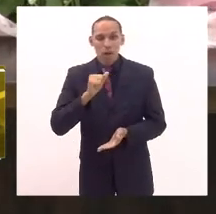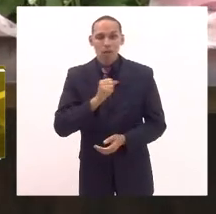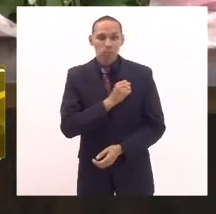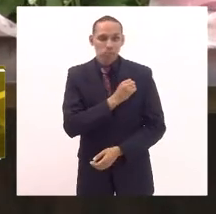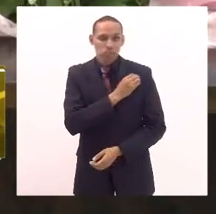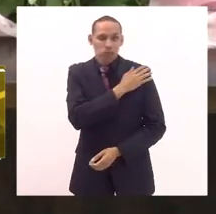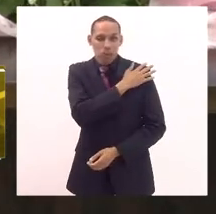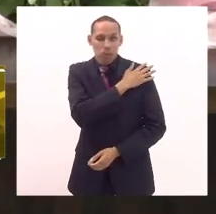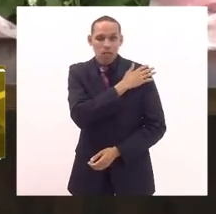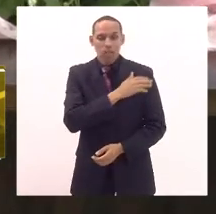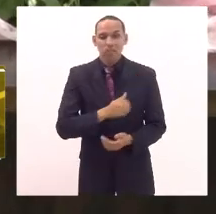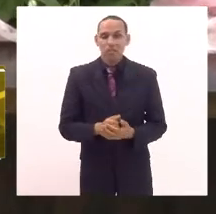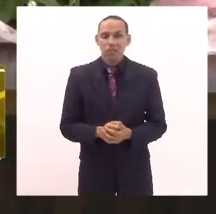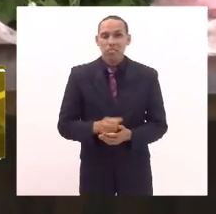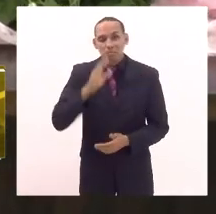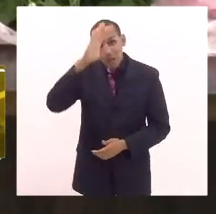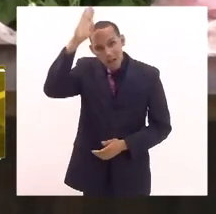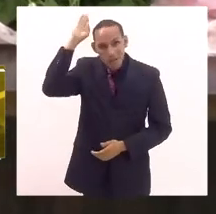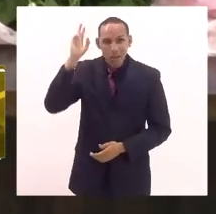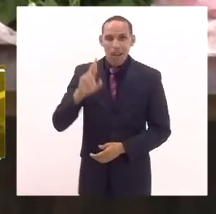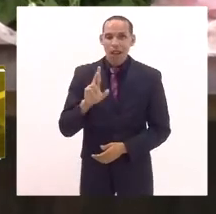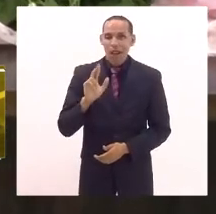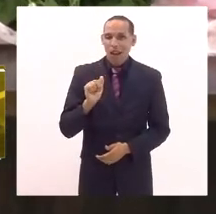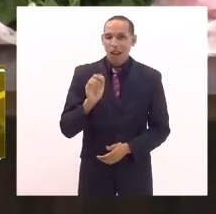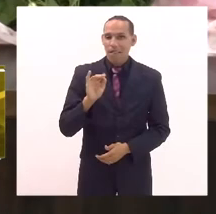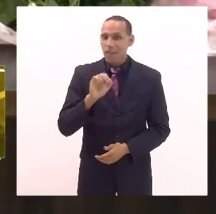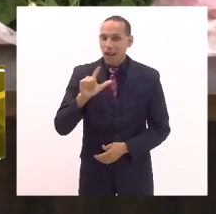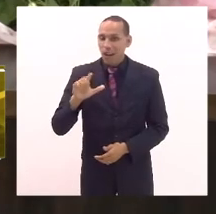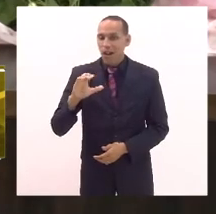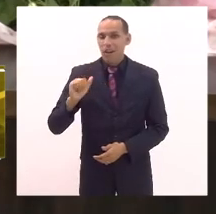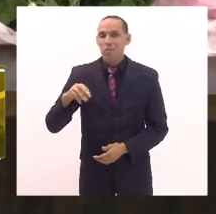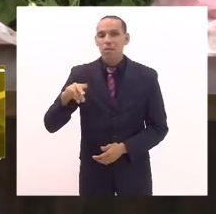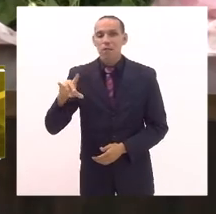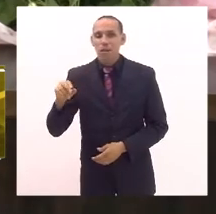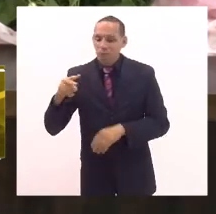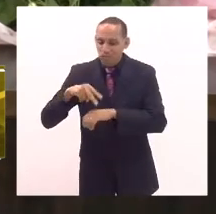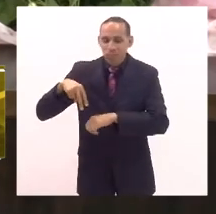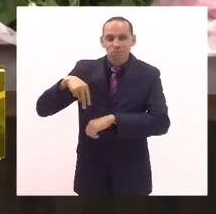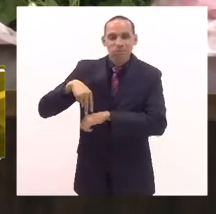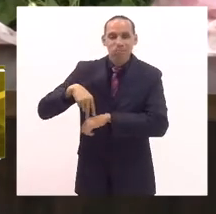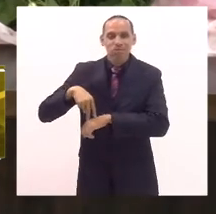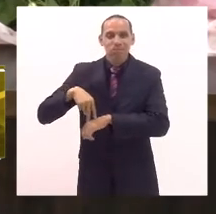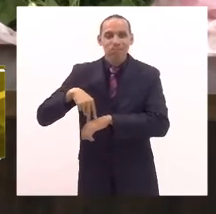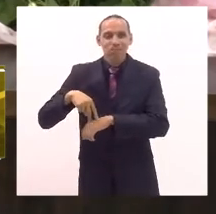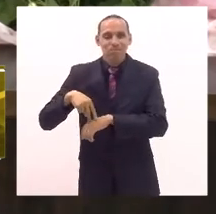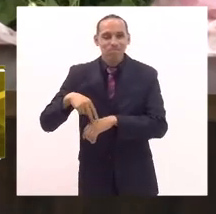coronel do bombeiro, Rafael Camilo, que usasse a tribuna, que vai ser uma honra.